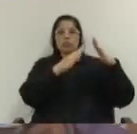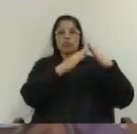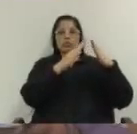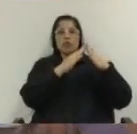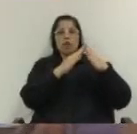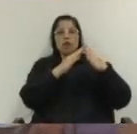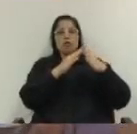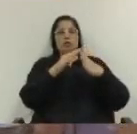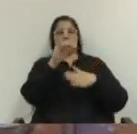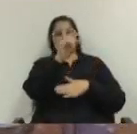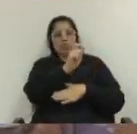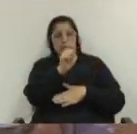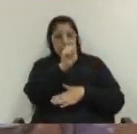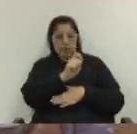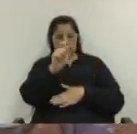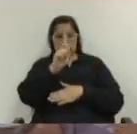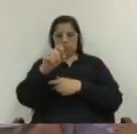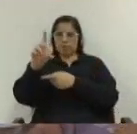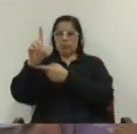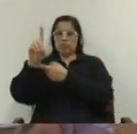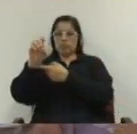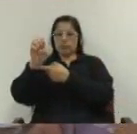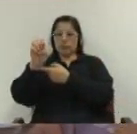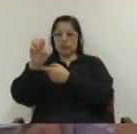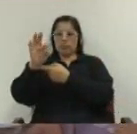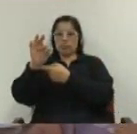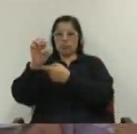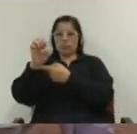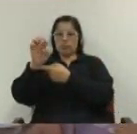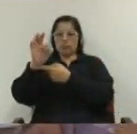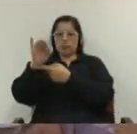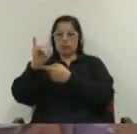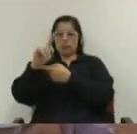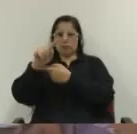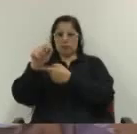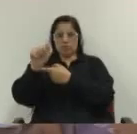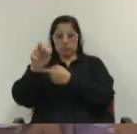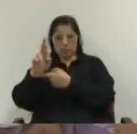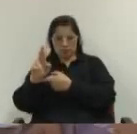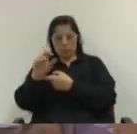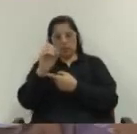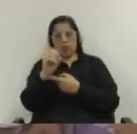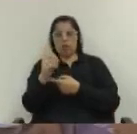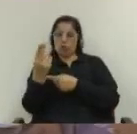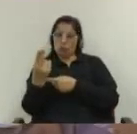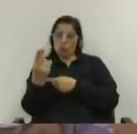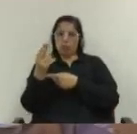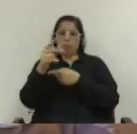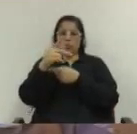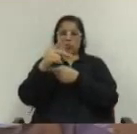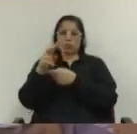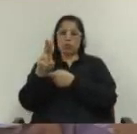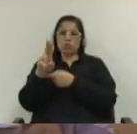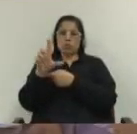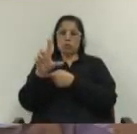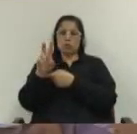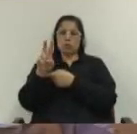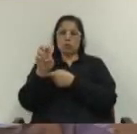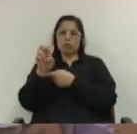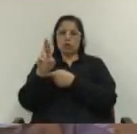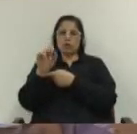R$ 337 mil, ou seja, a Vital Garden recebeu com autorização da Secretaria da Saúde